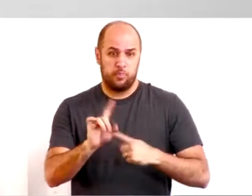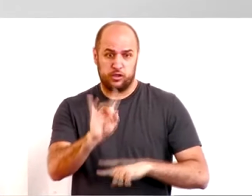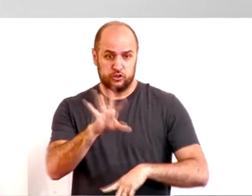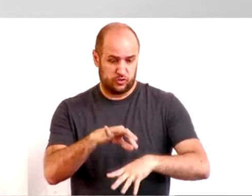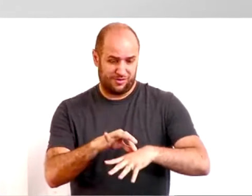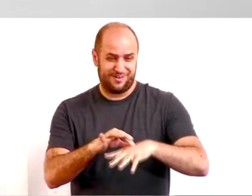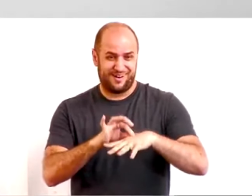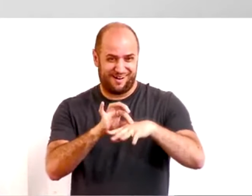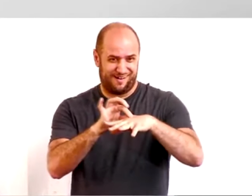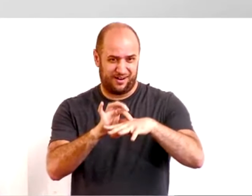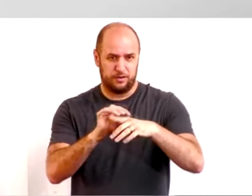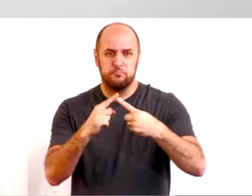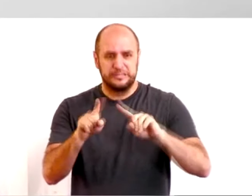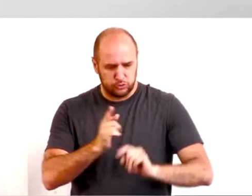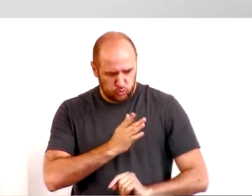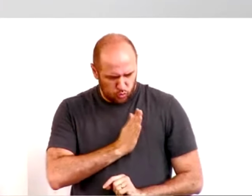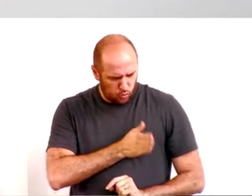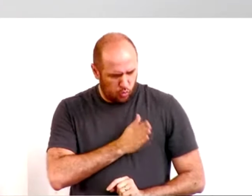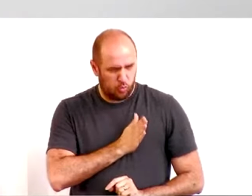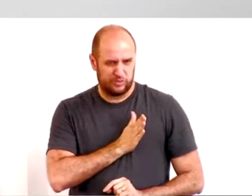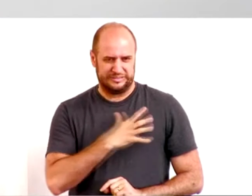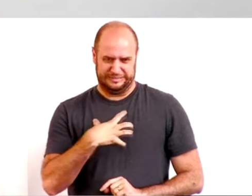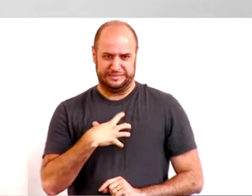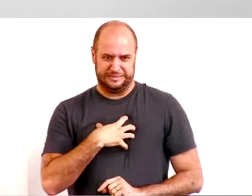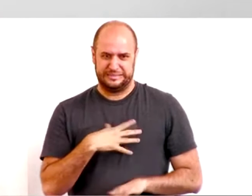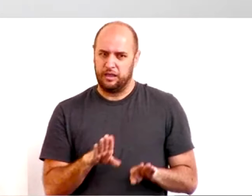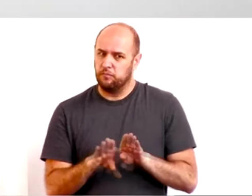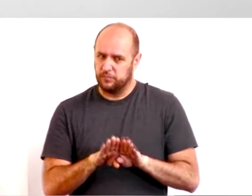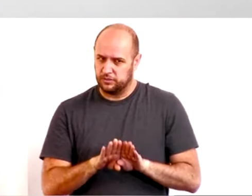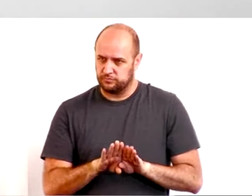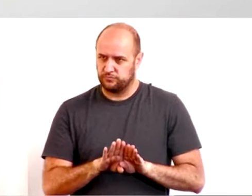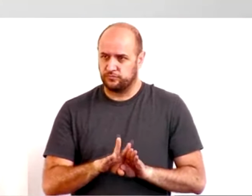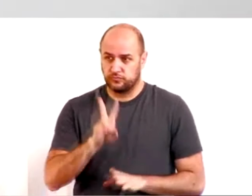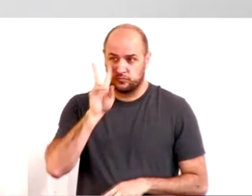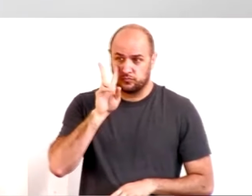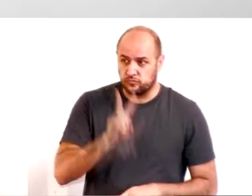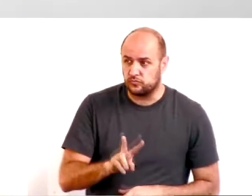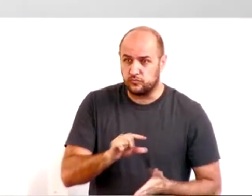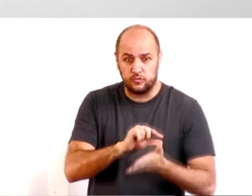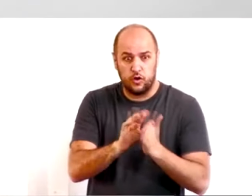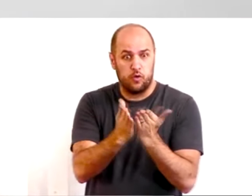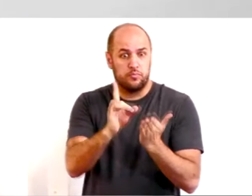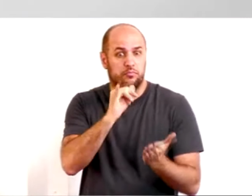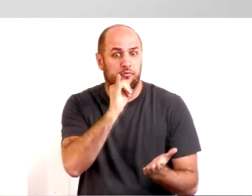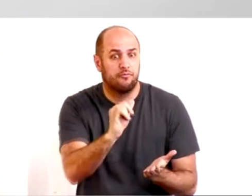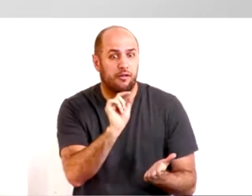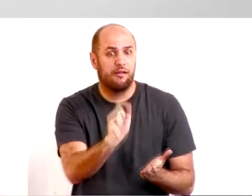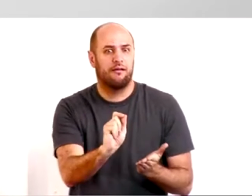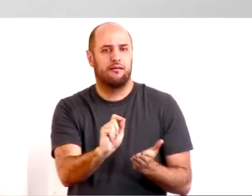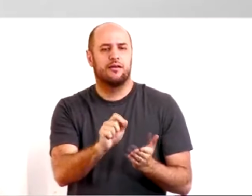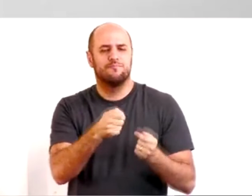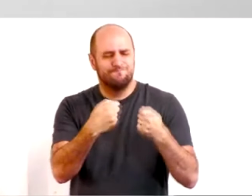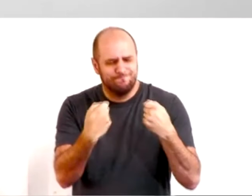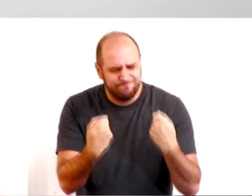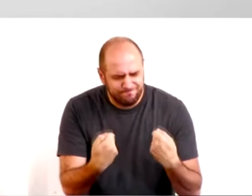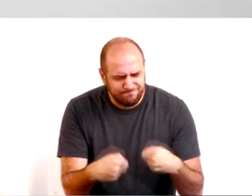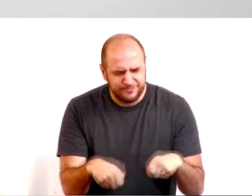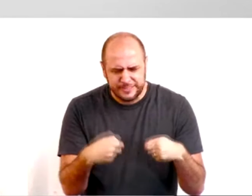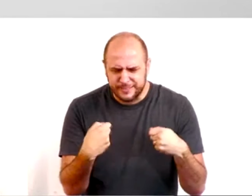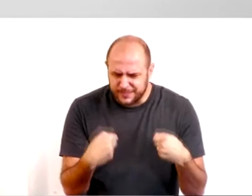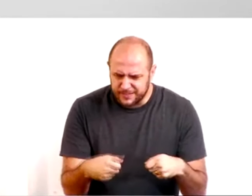capítulo 10, versículo 16 e capítulo 30, versículo 6, fala a respeito da necessidade de